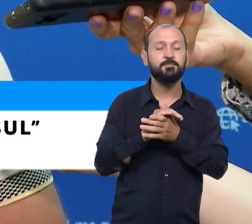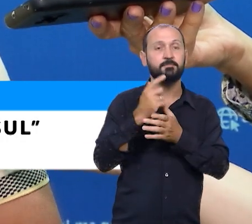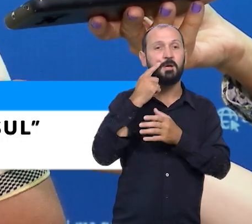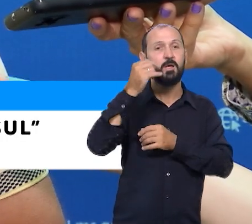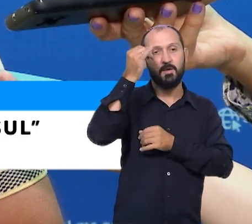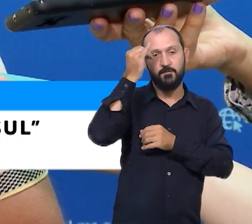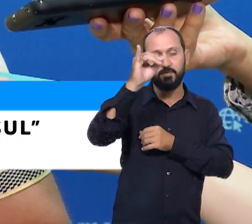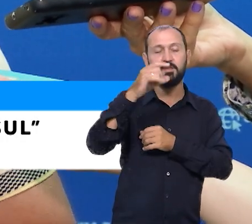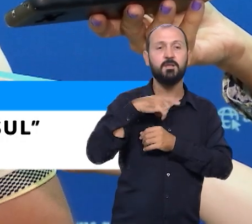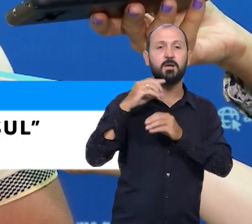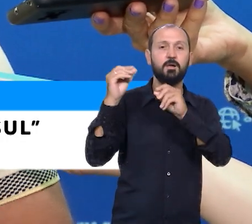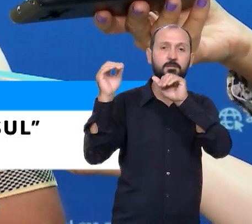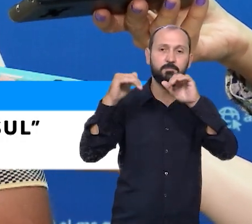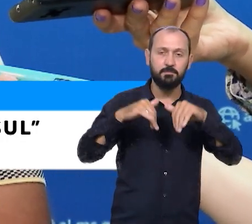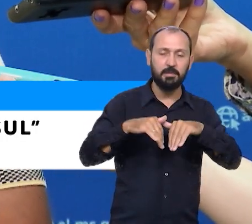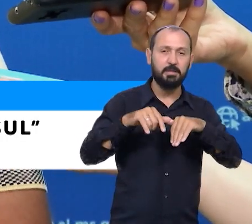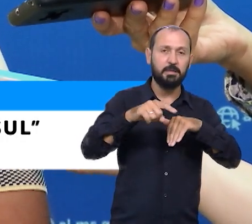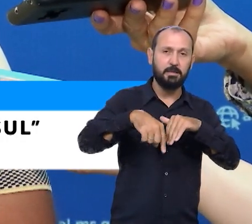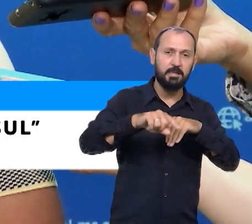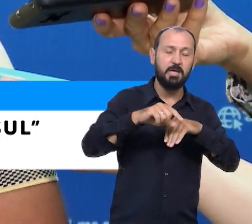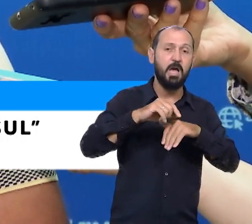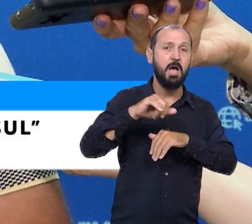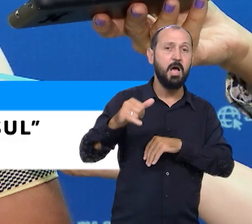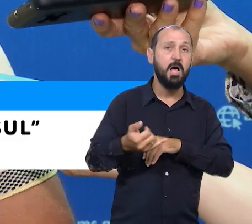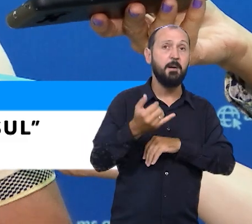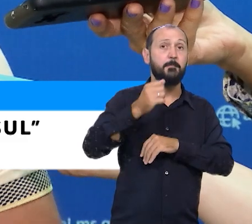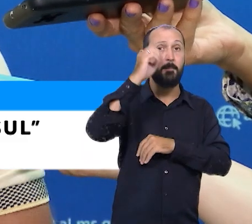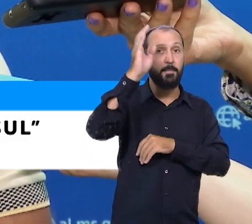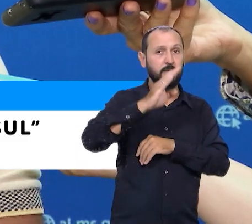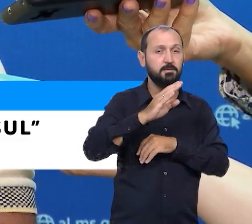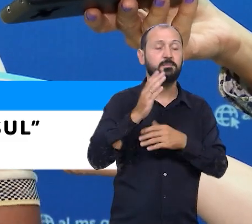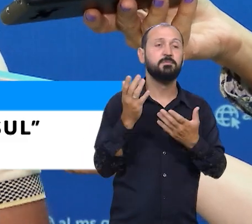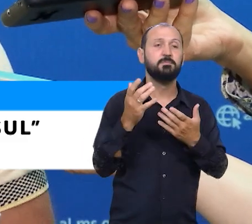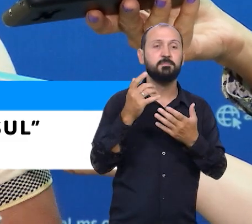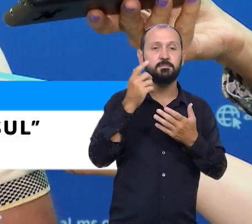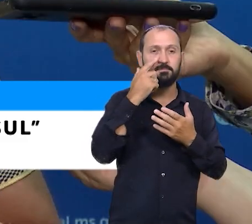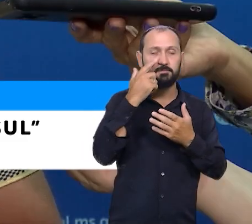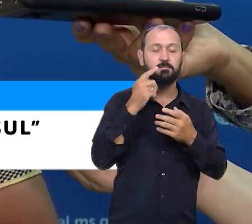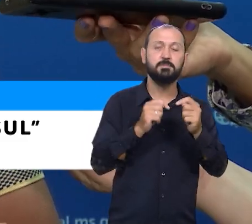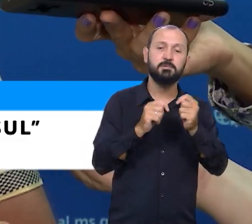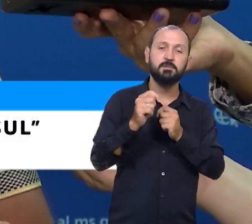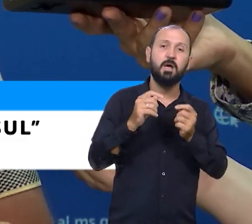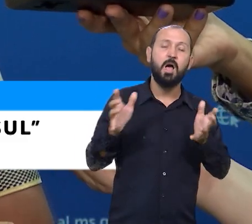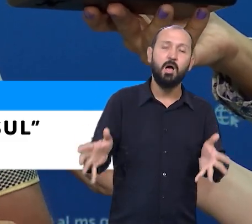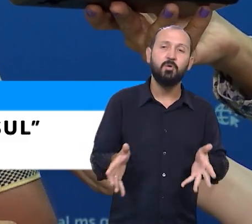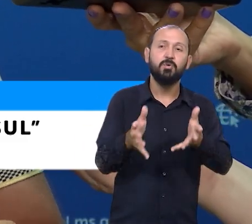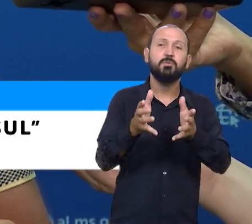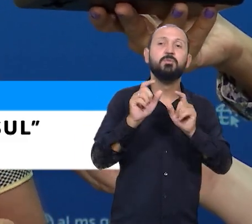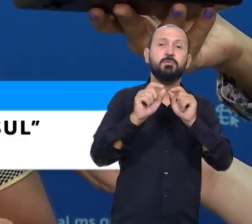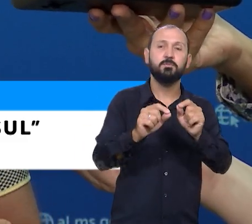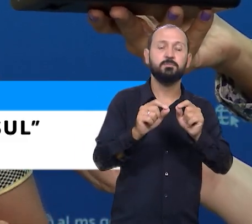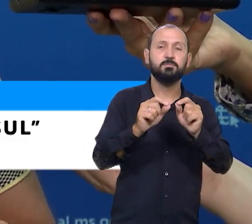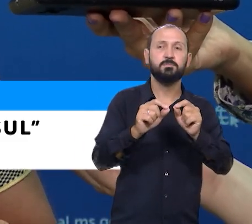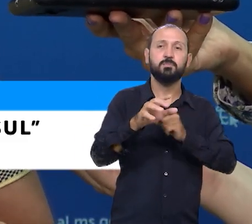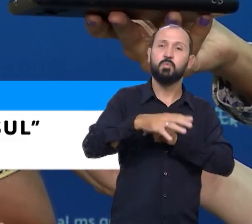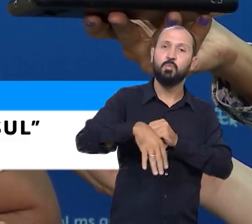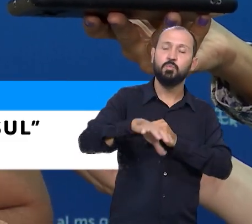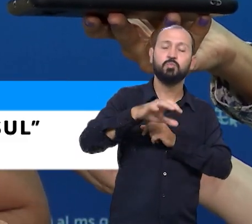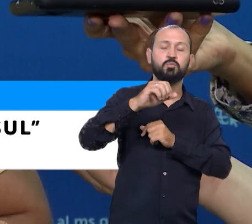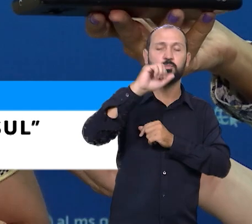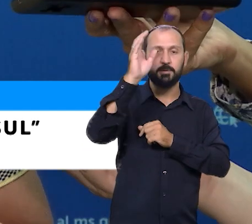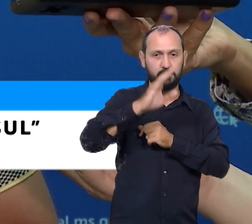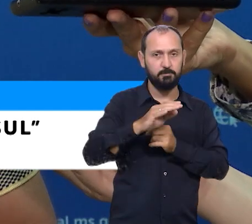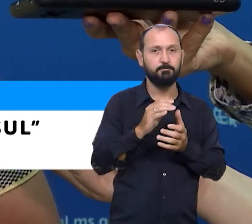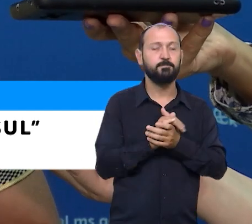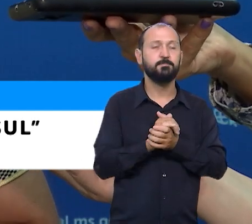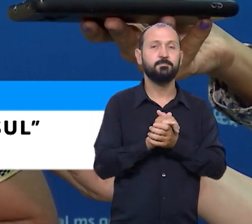aqui no Mato Grosso do Sul para evitar o assoreamento do nosso reservatório, que é um benefício para o Brasil inteiro, então ela é derivada e aquece todo o